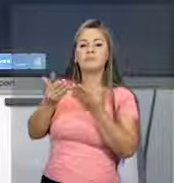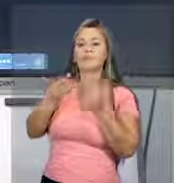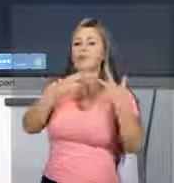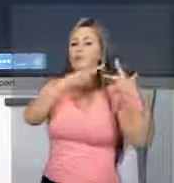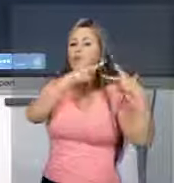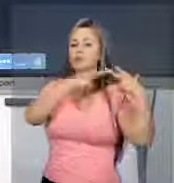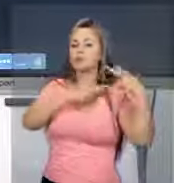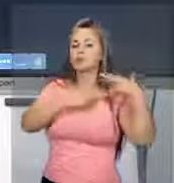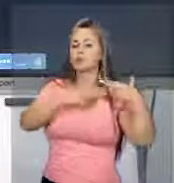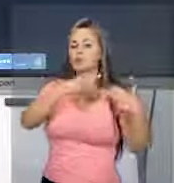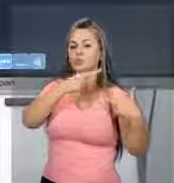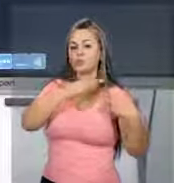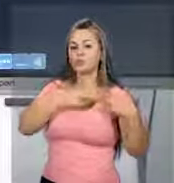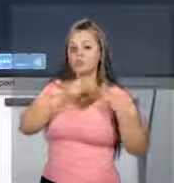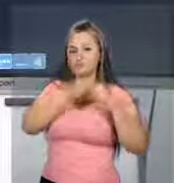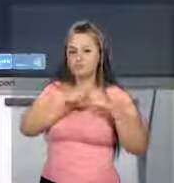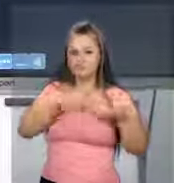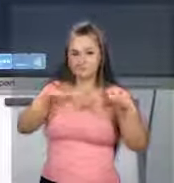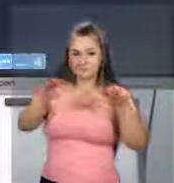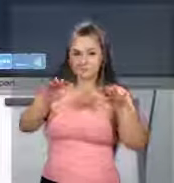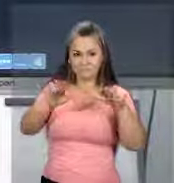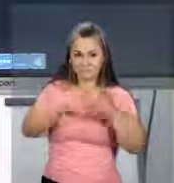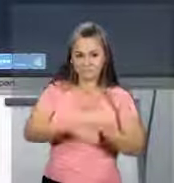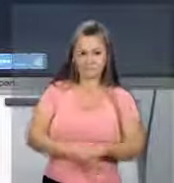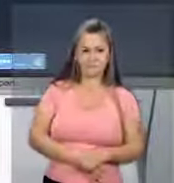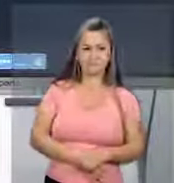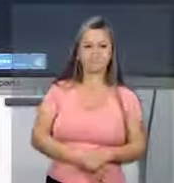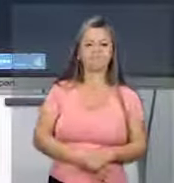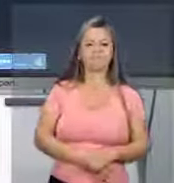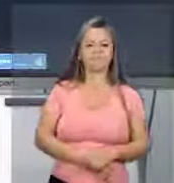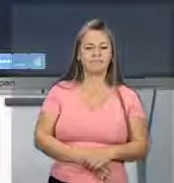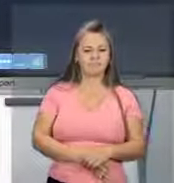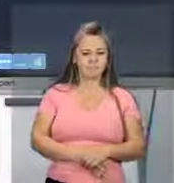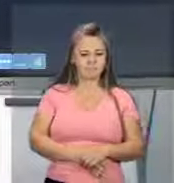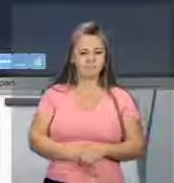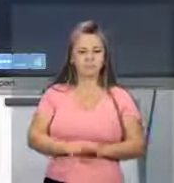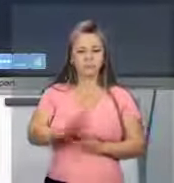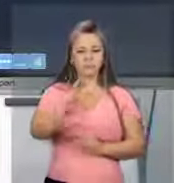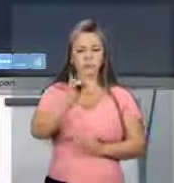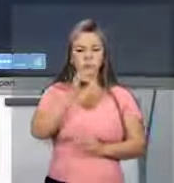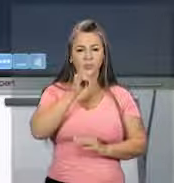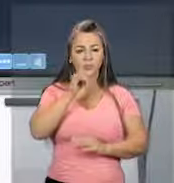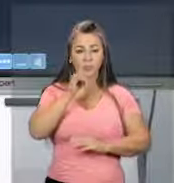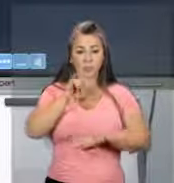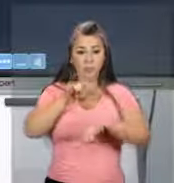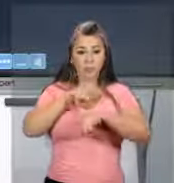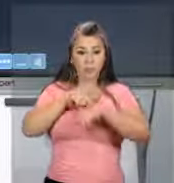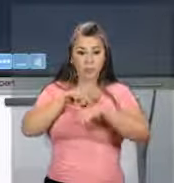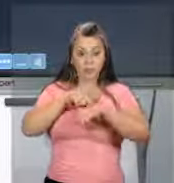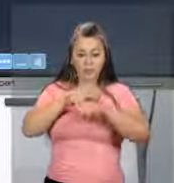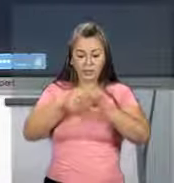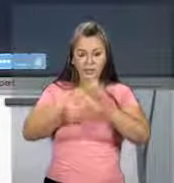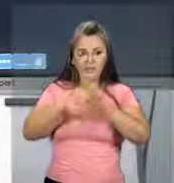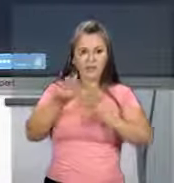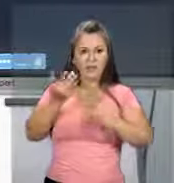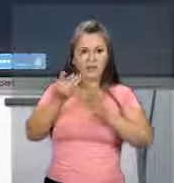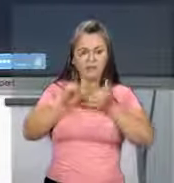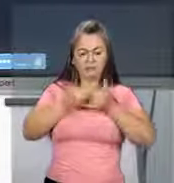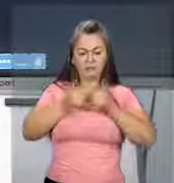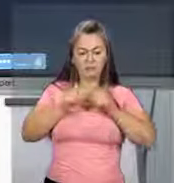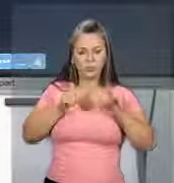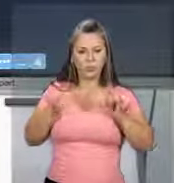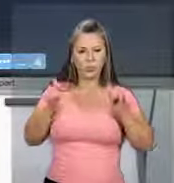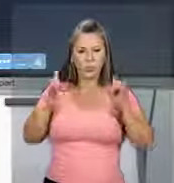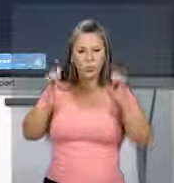energia dissipada. Bem, na hora de desenhar um circuito elétrico, nós não vamos